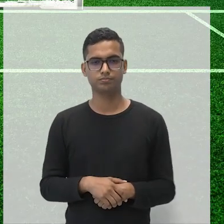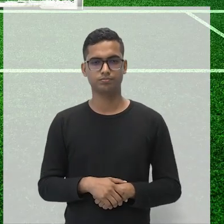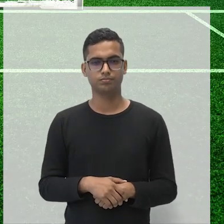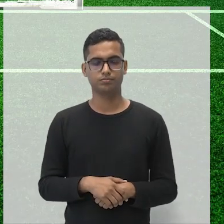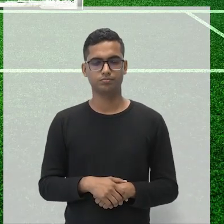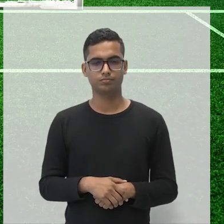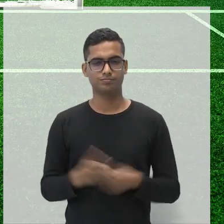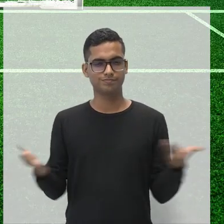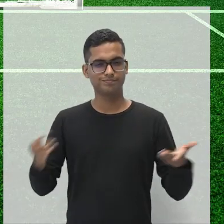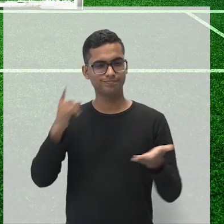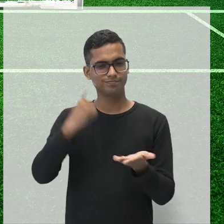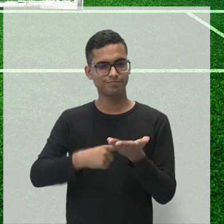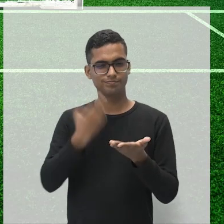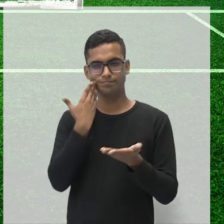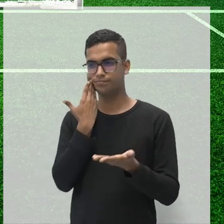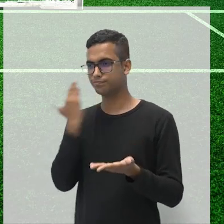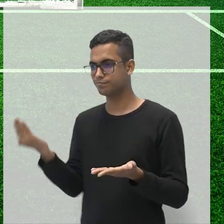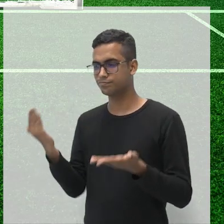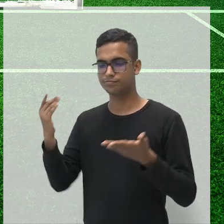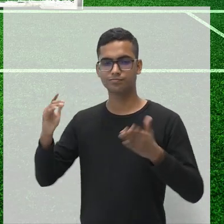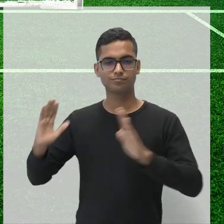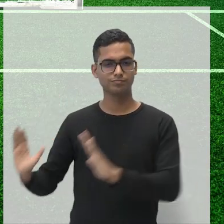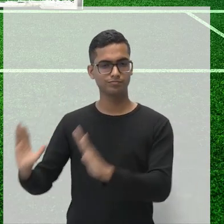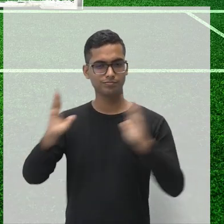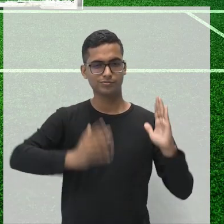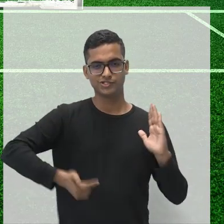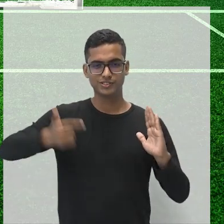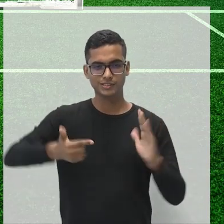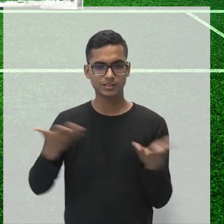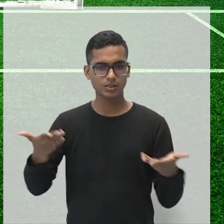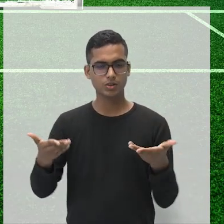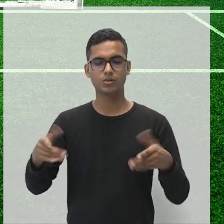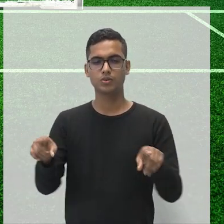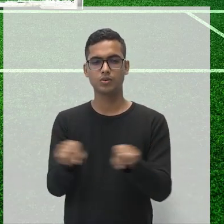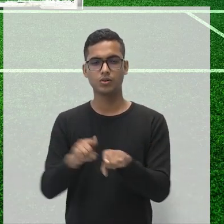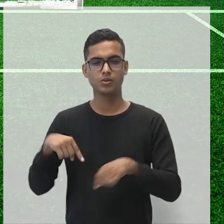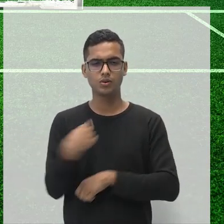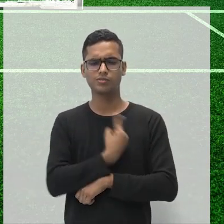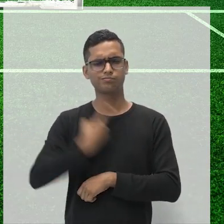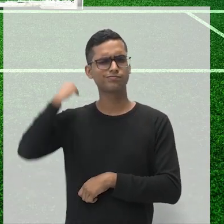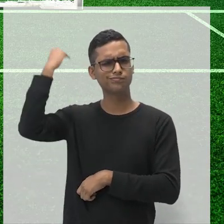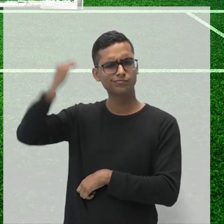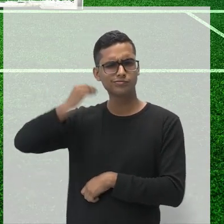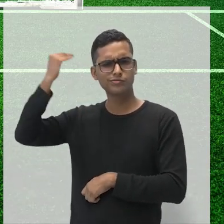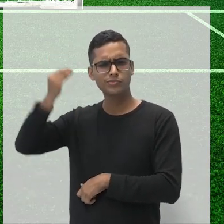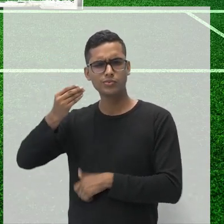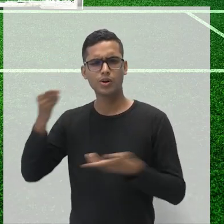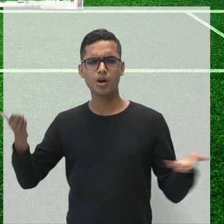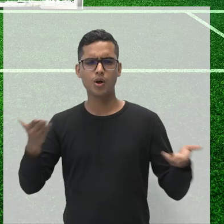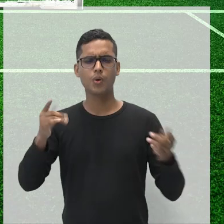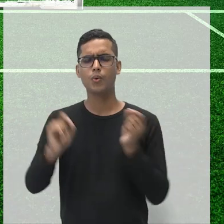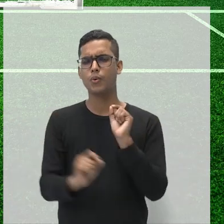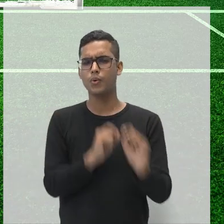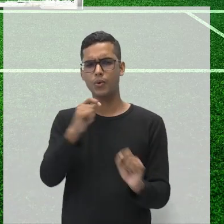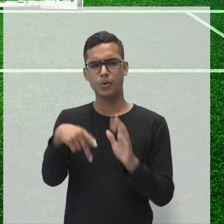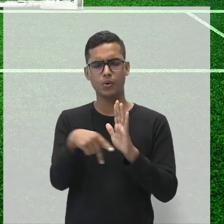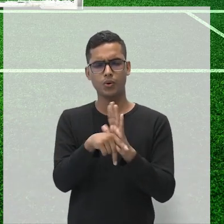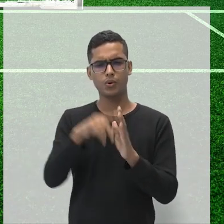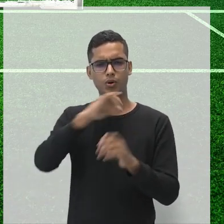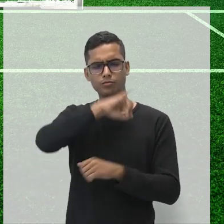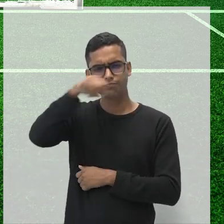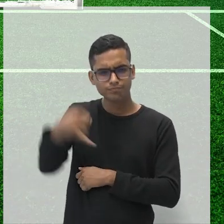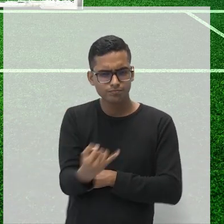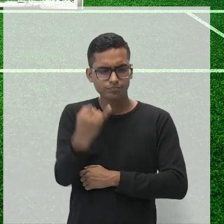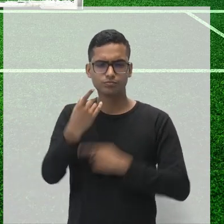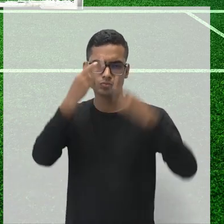Mas então, convido vocês para o nosso segundo momento, né? Vamos aí experimentar mais, explorar